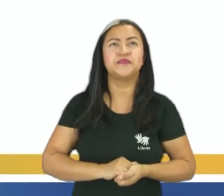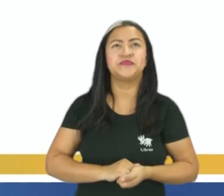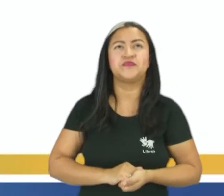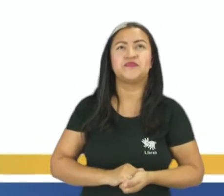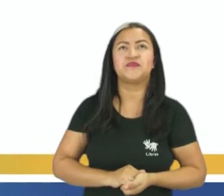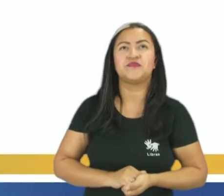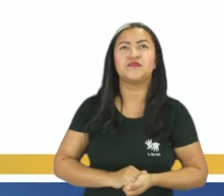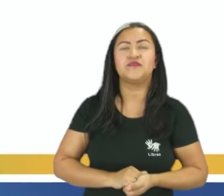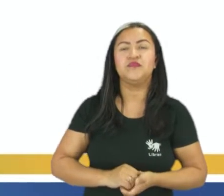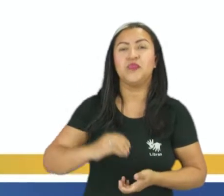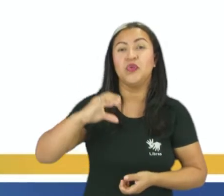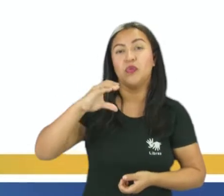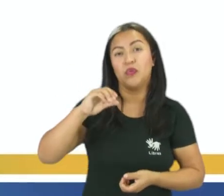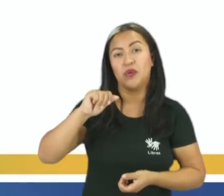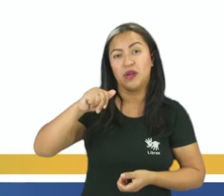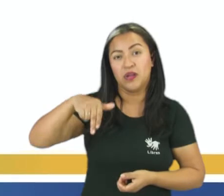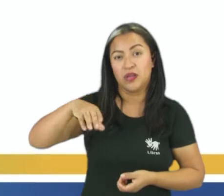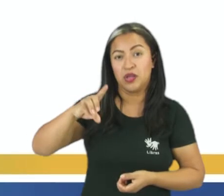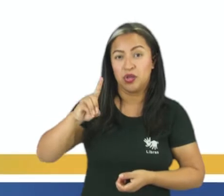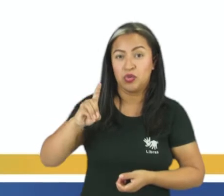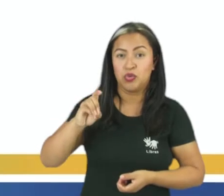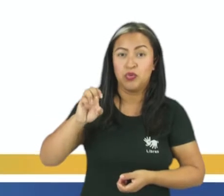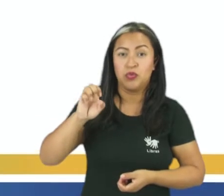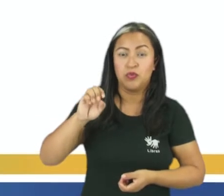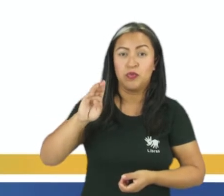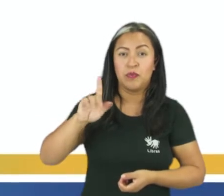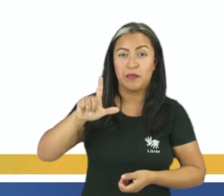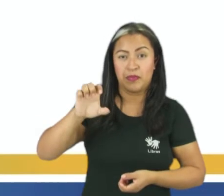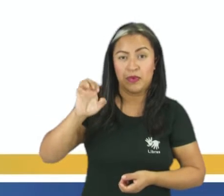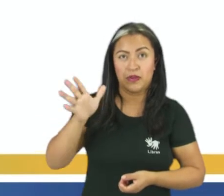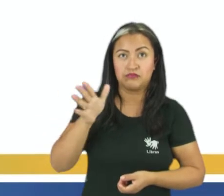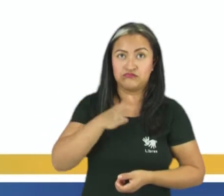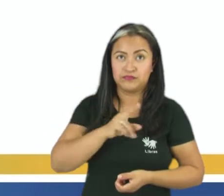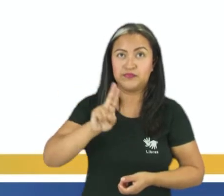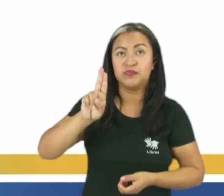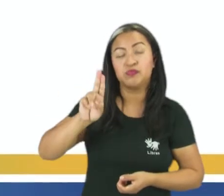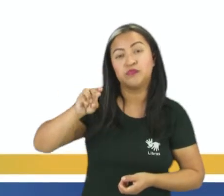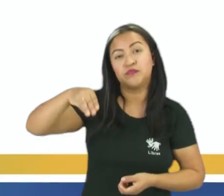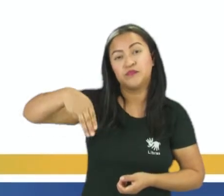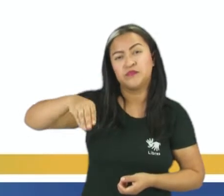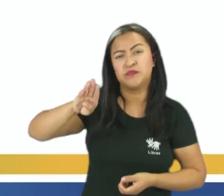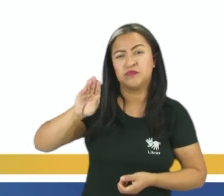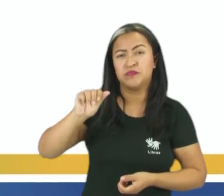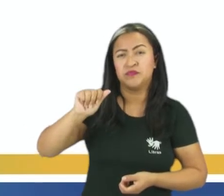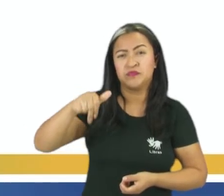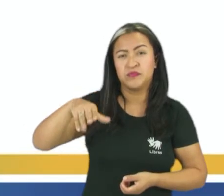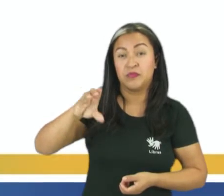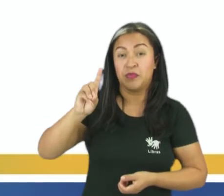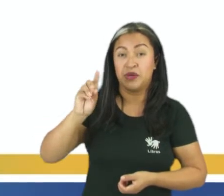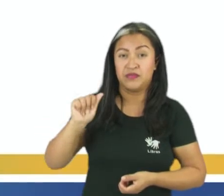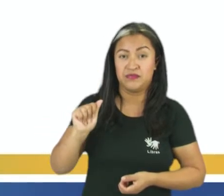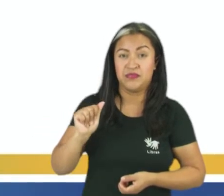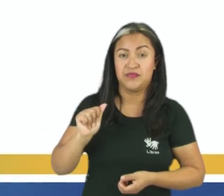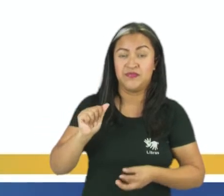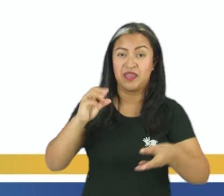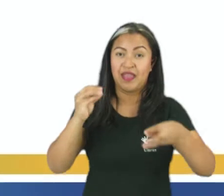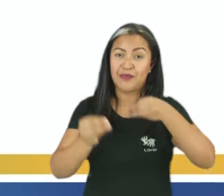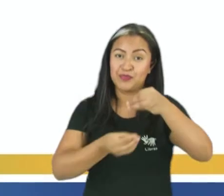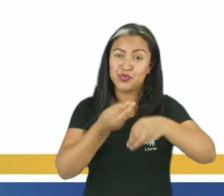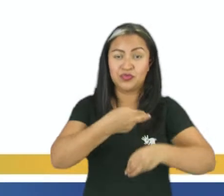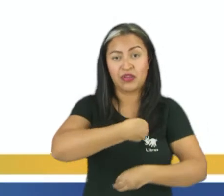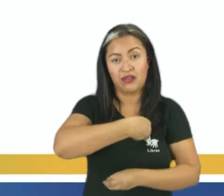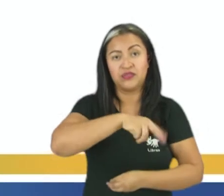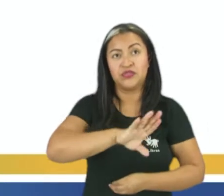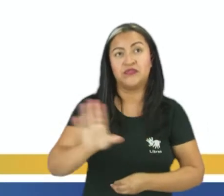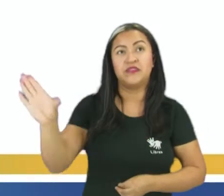o candomblé e a umbanda, né? Que são religiões aí que vão nascer aí por conta dessa mistura, né?